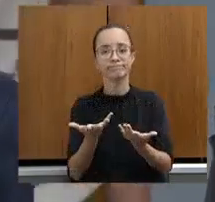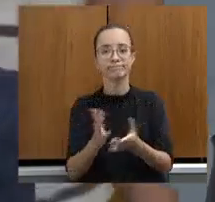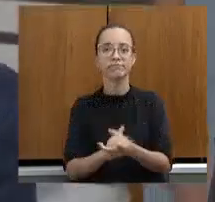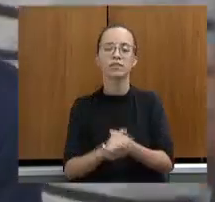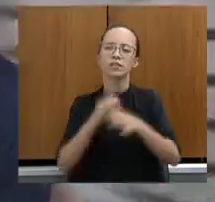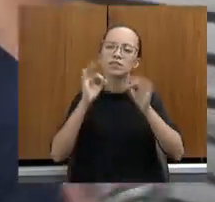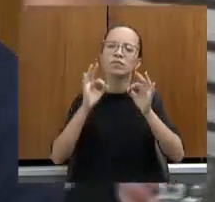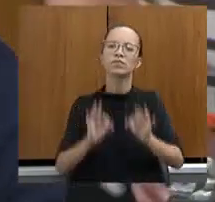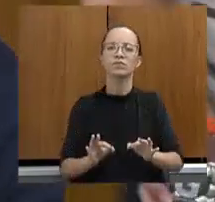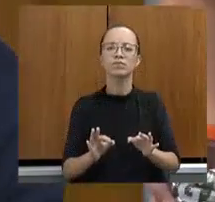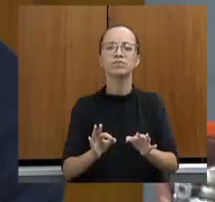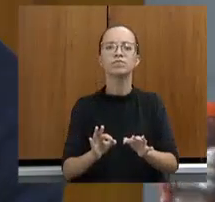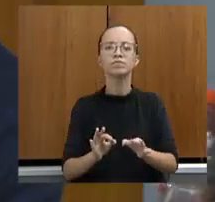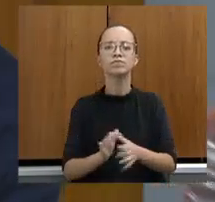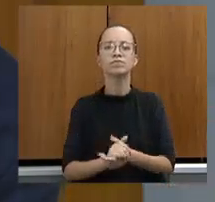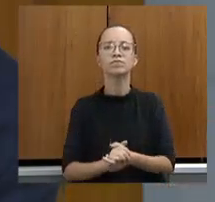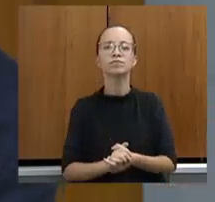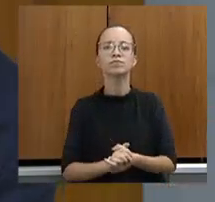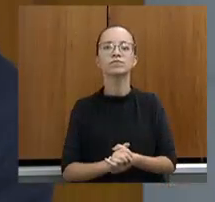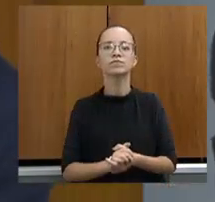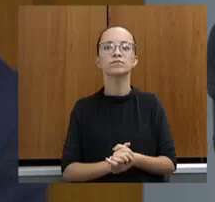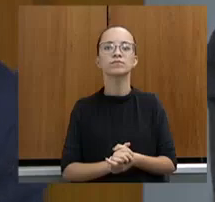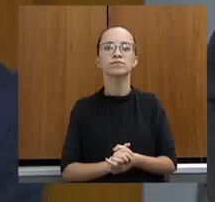na certeza de que sociedade